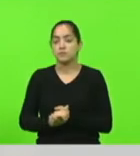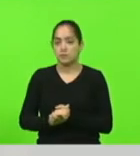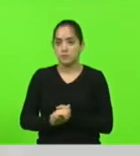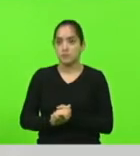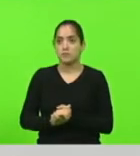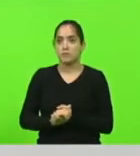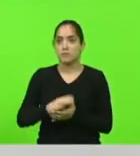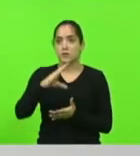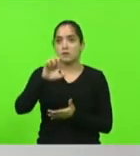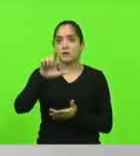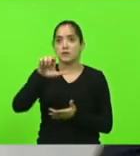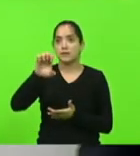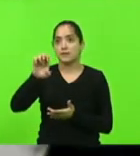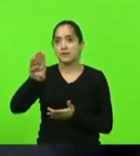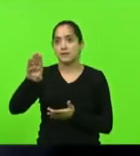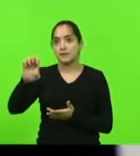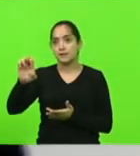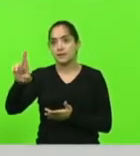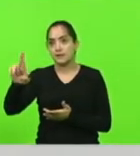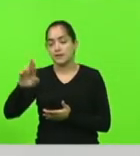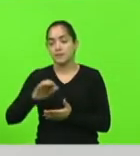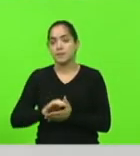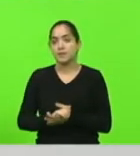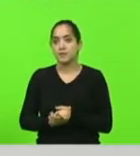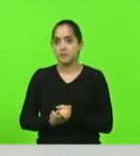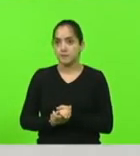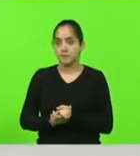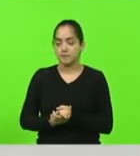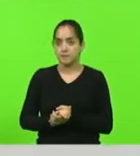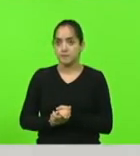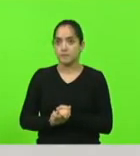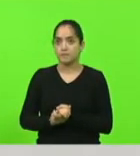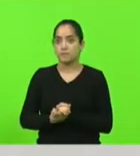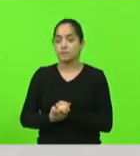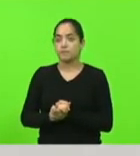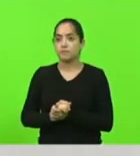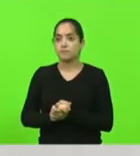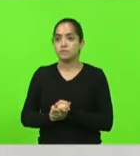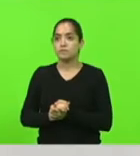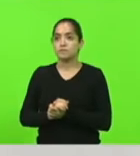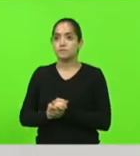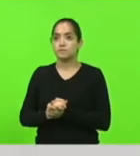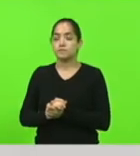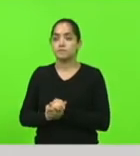PM Kleber de Paulo Irmão, da ABERSESC. É